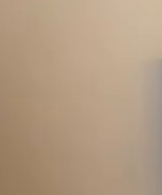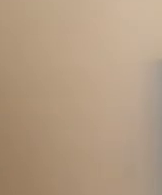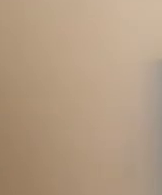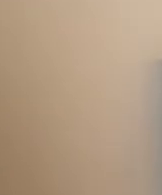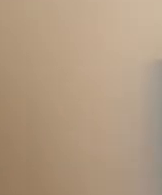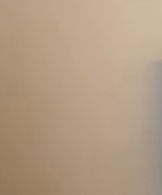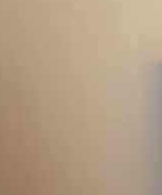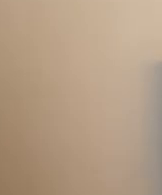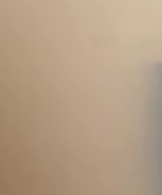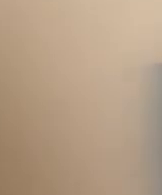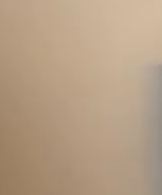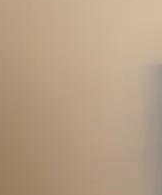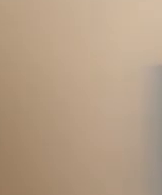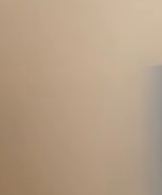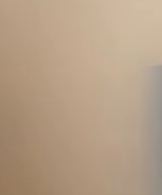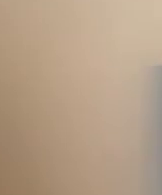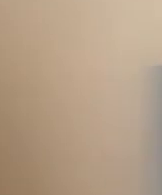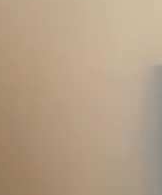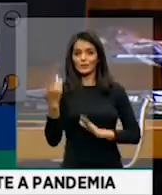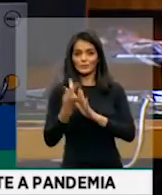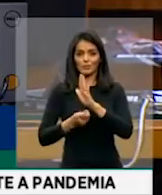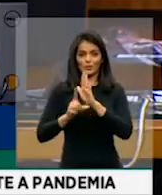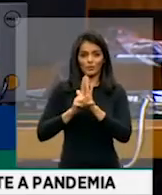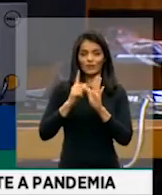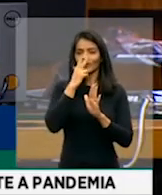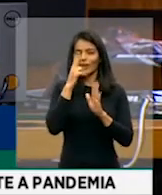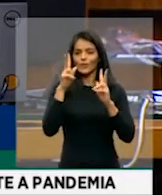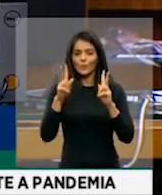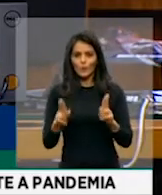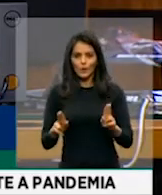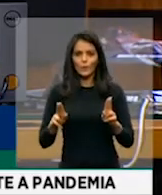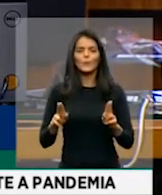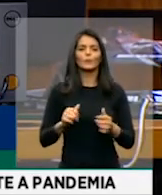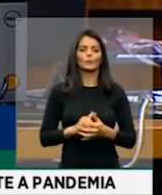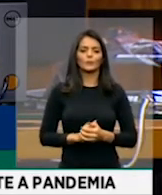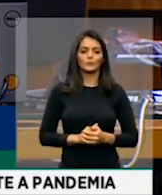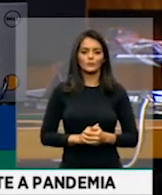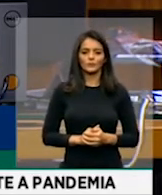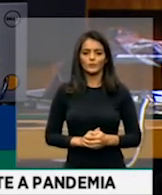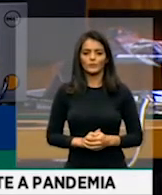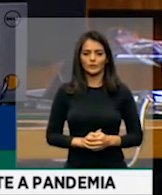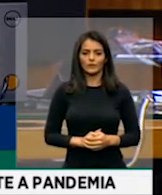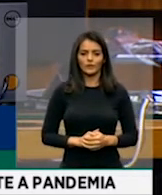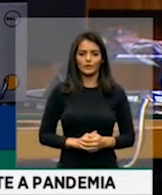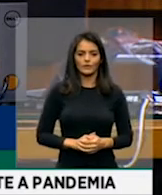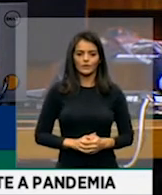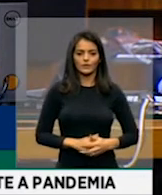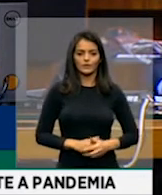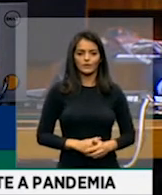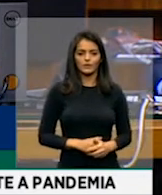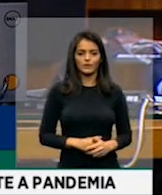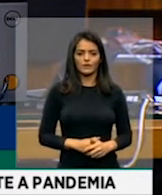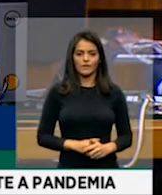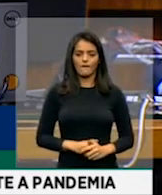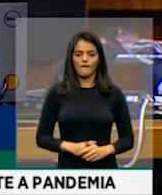vai ser muito melhor grande abraço a todos até chegar a 23 por cento em 2026